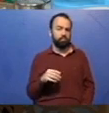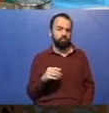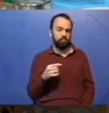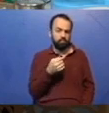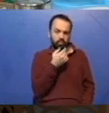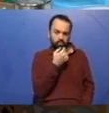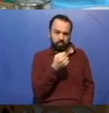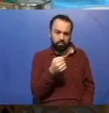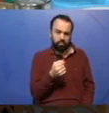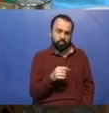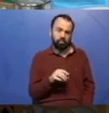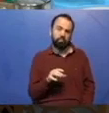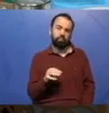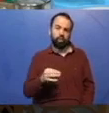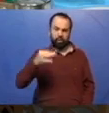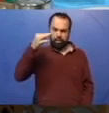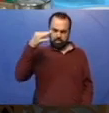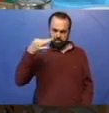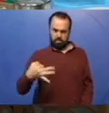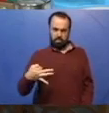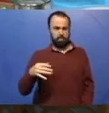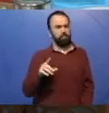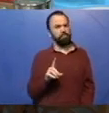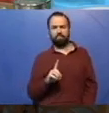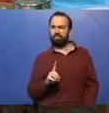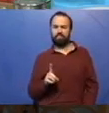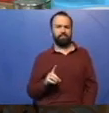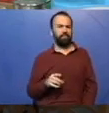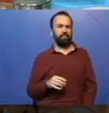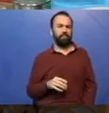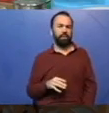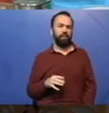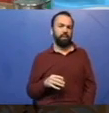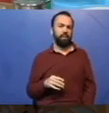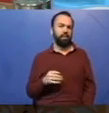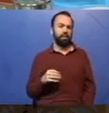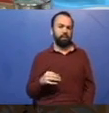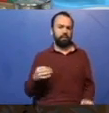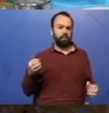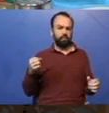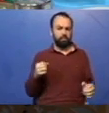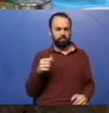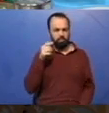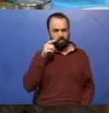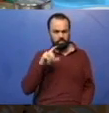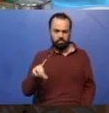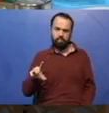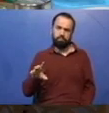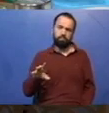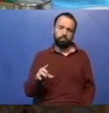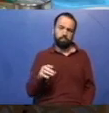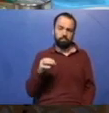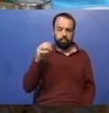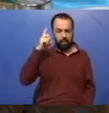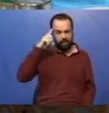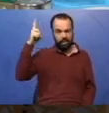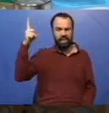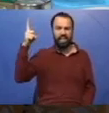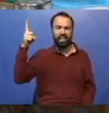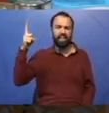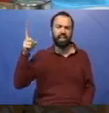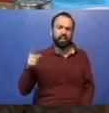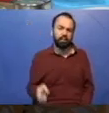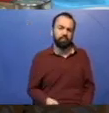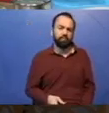suposições. Elas não dão assim a certeza de que vai chover só pelas nuvens ou a certeza de que vai fazer sol, você